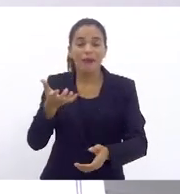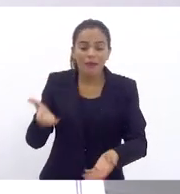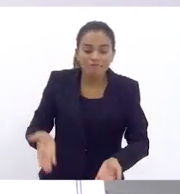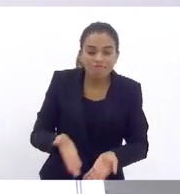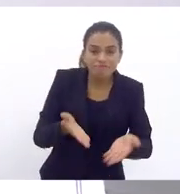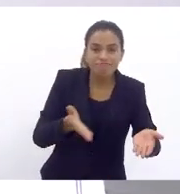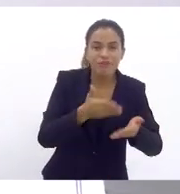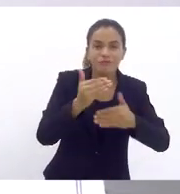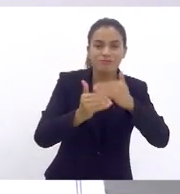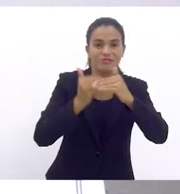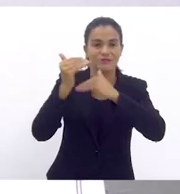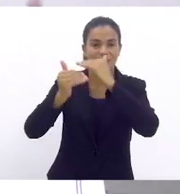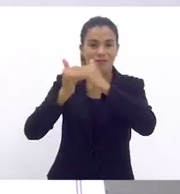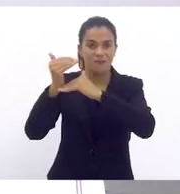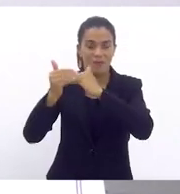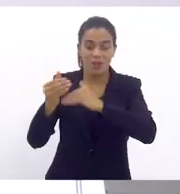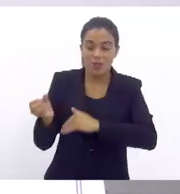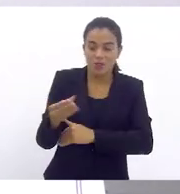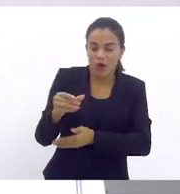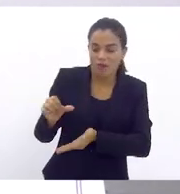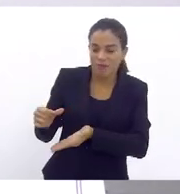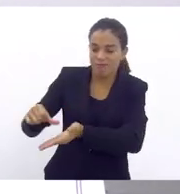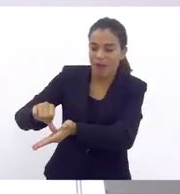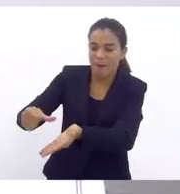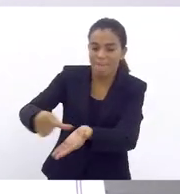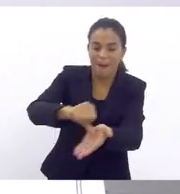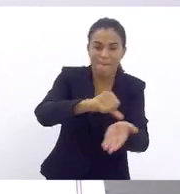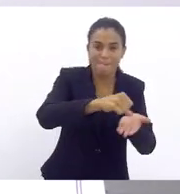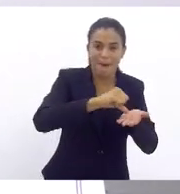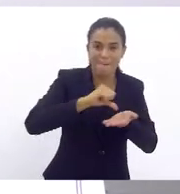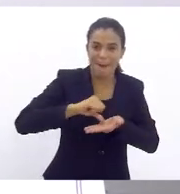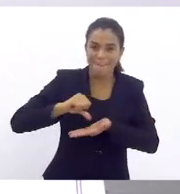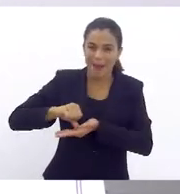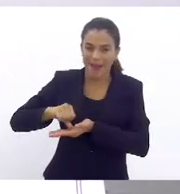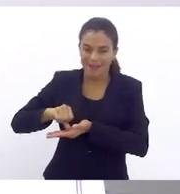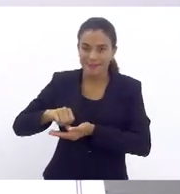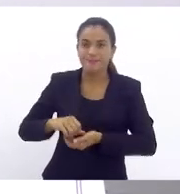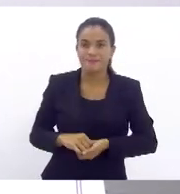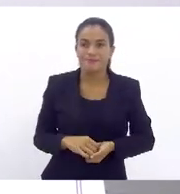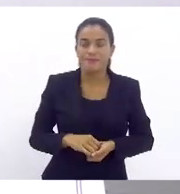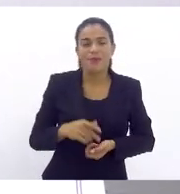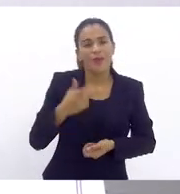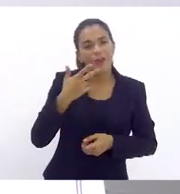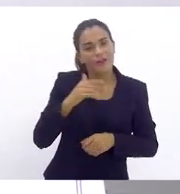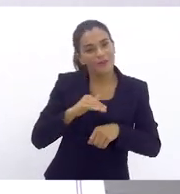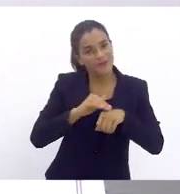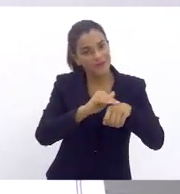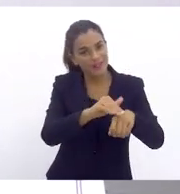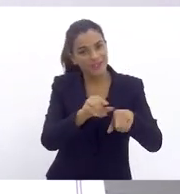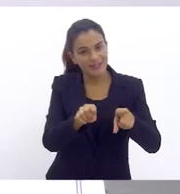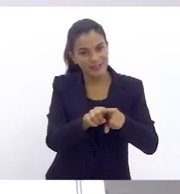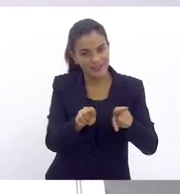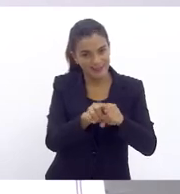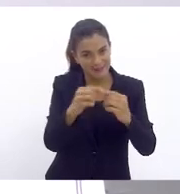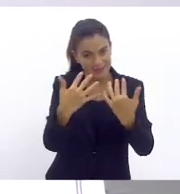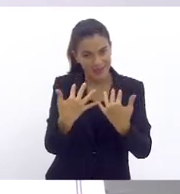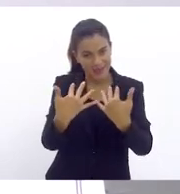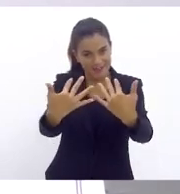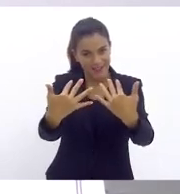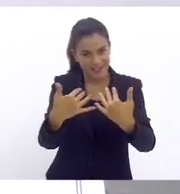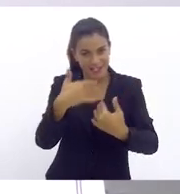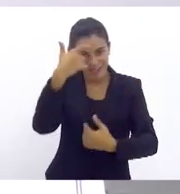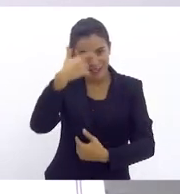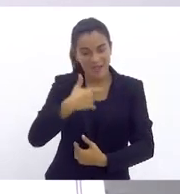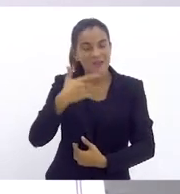a partir dessas novas centralidades eu disse aqui até na audiência em que